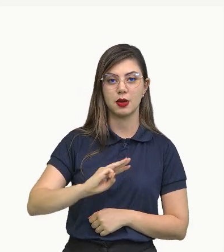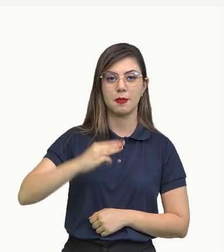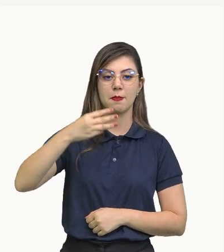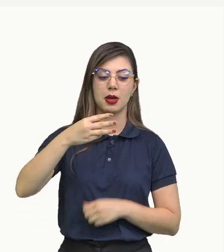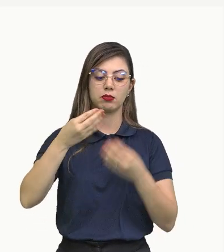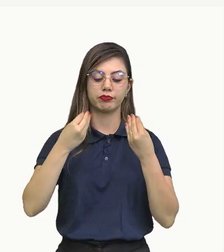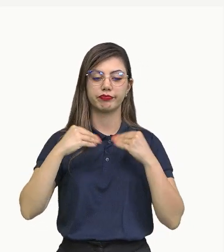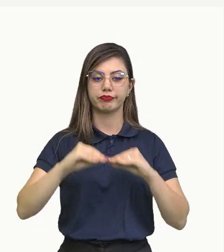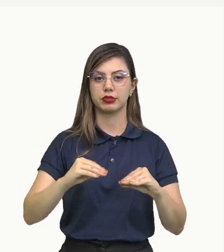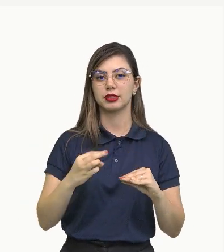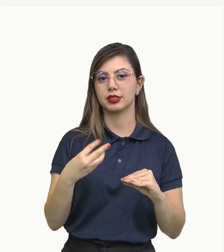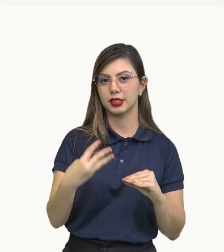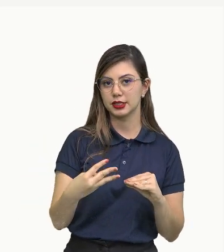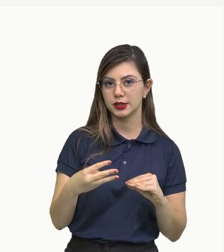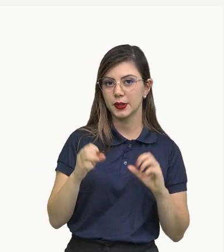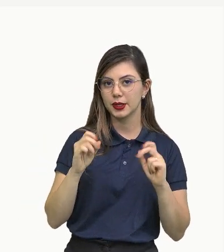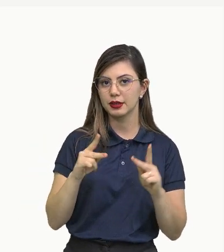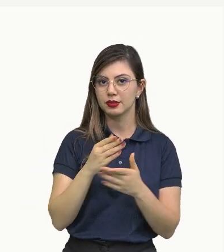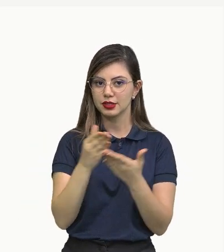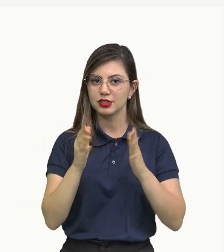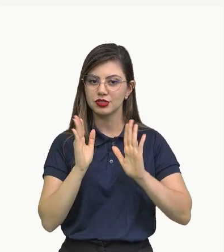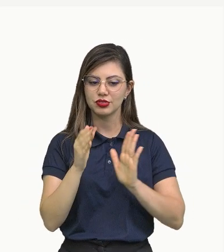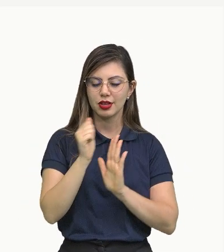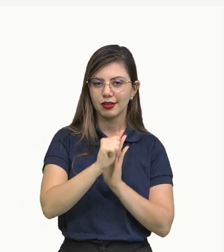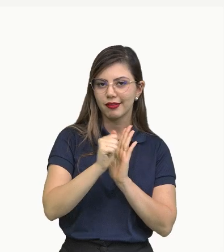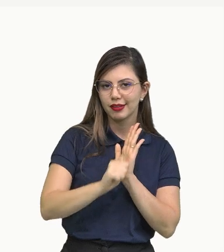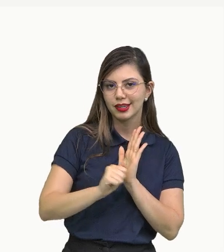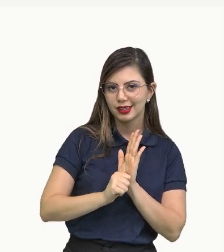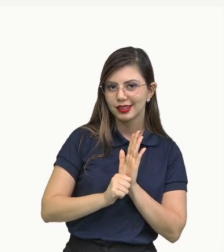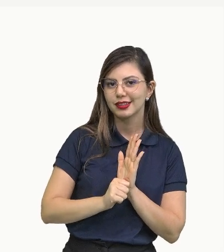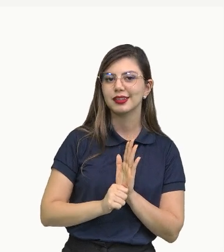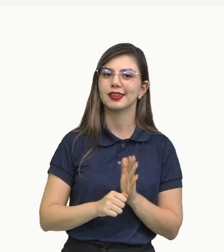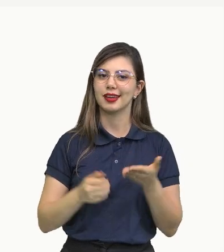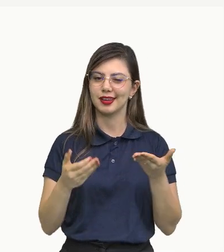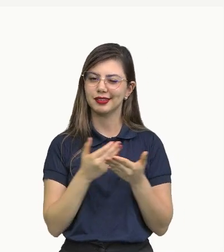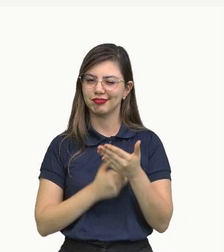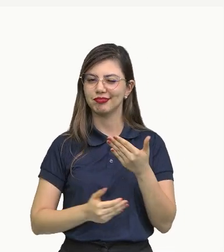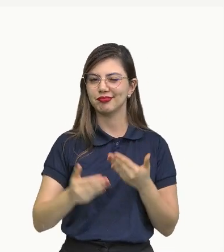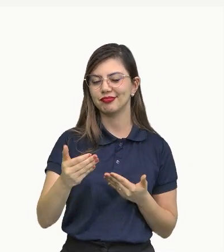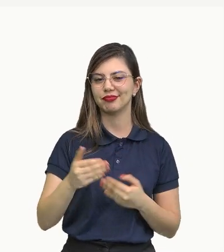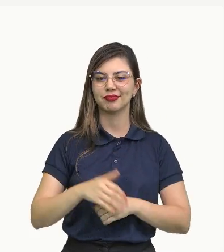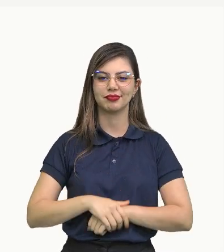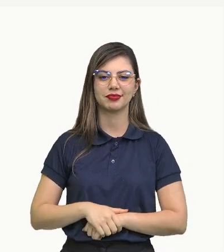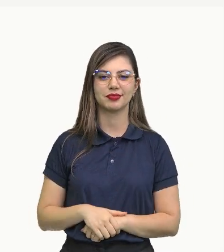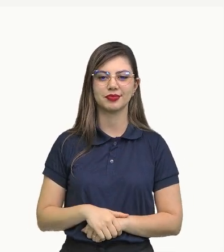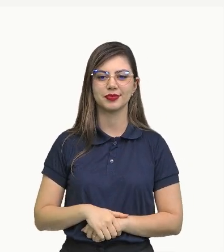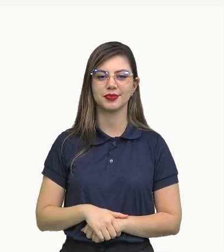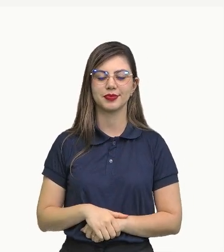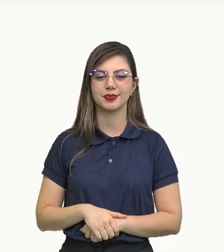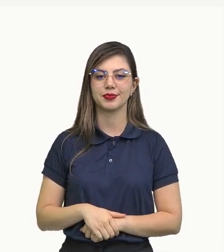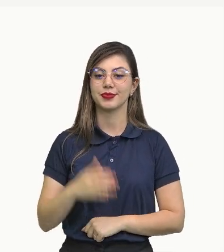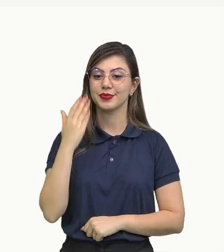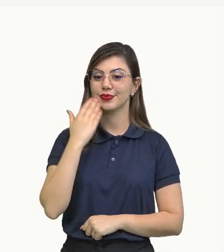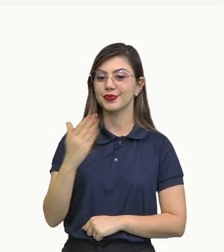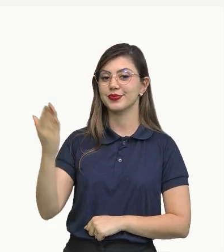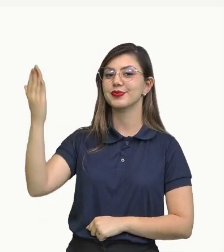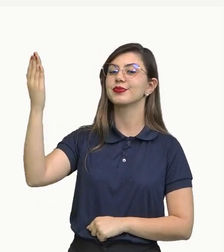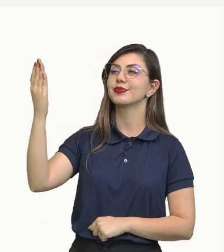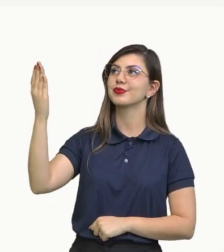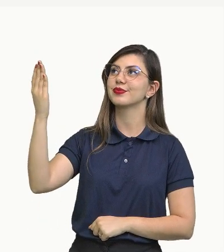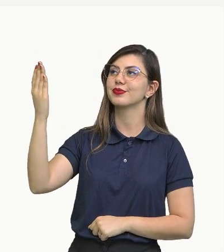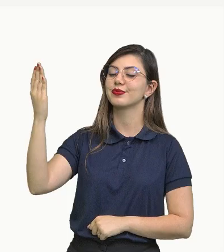Tudo bem? Anotou a revisão de potência? Então, vamos aqui avançar na nossa aula. Conversão da aresta